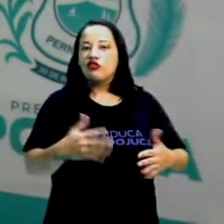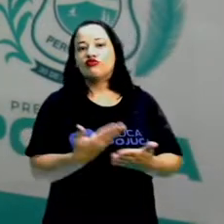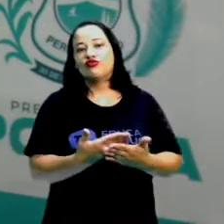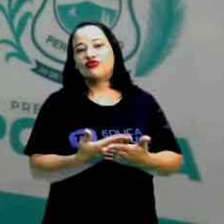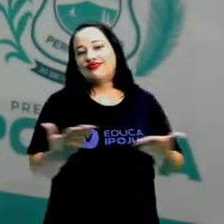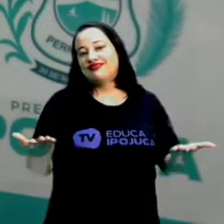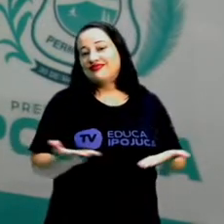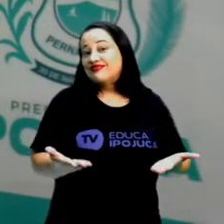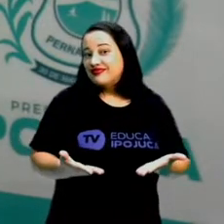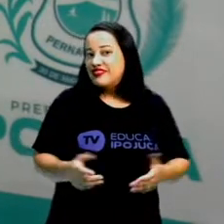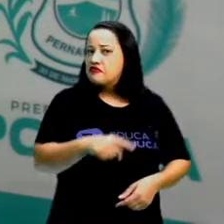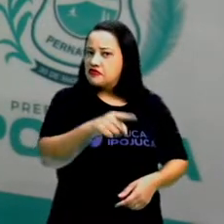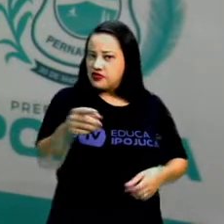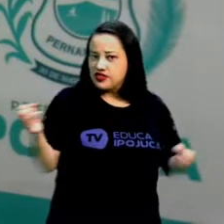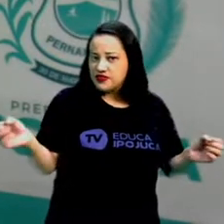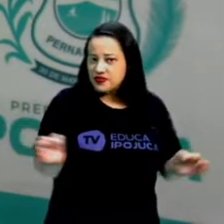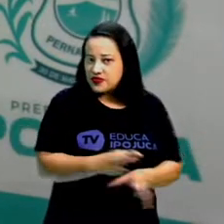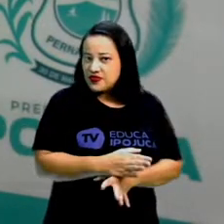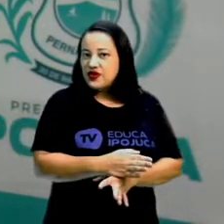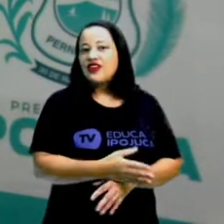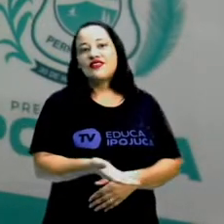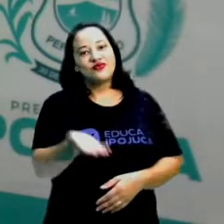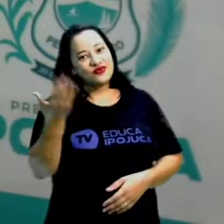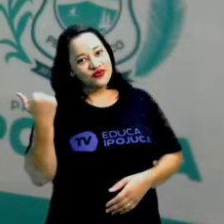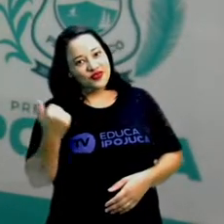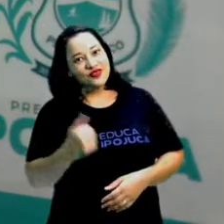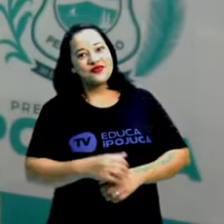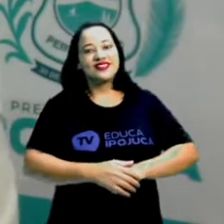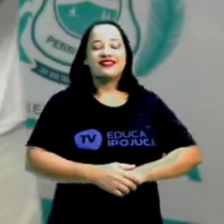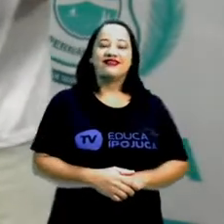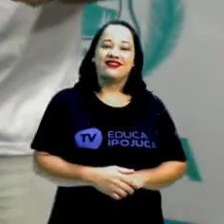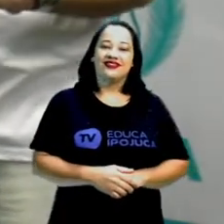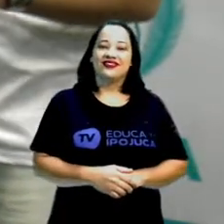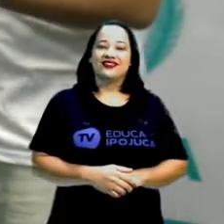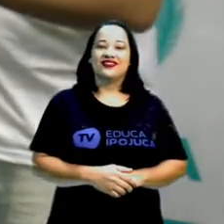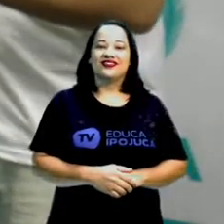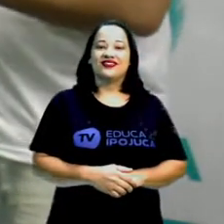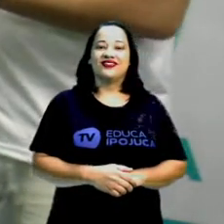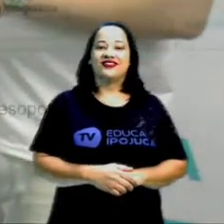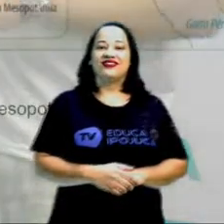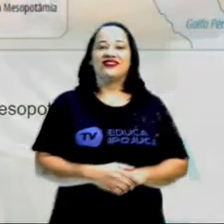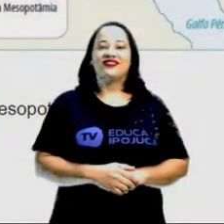agora. Então, estão prontos para a aula? Vamos lá então? Vamos lá.